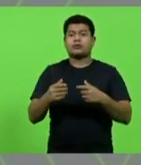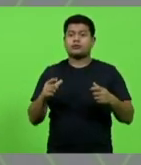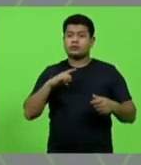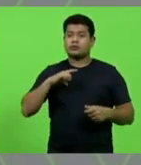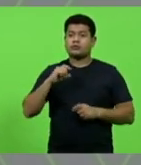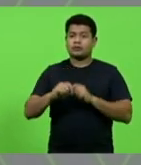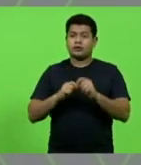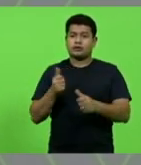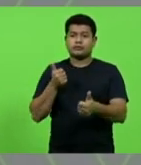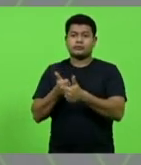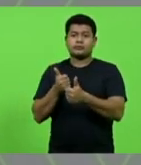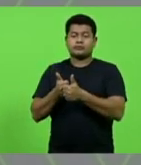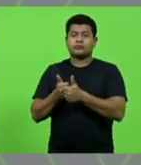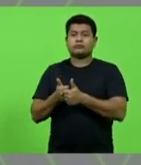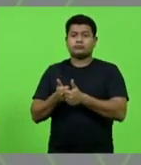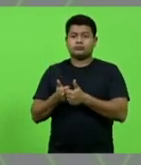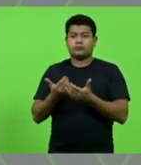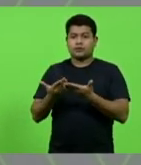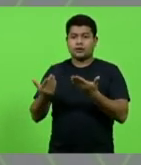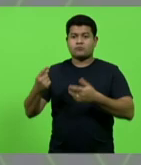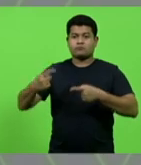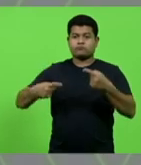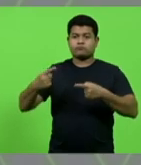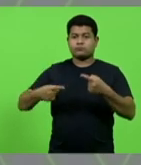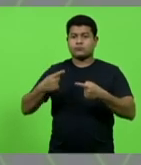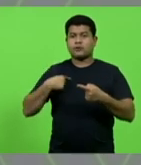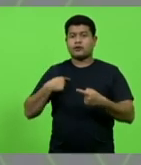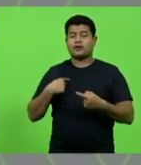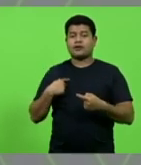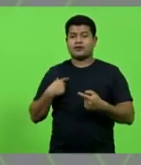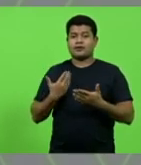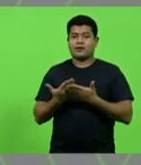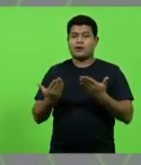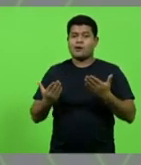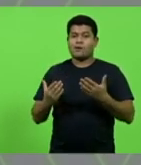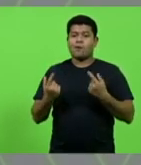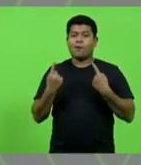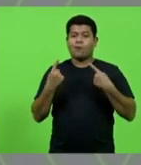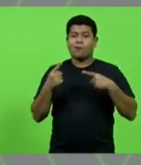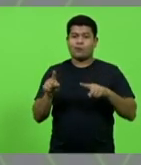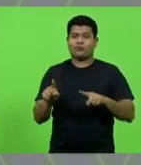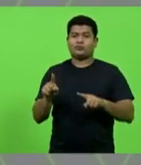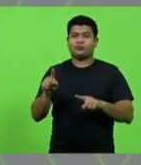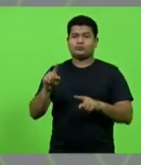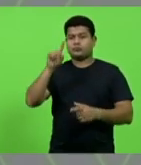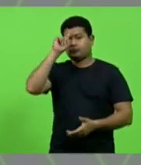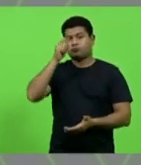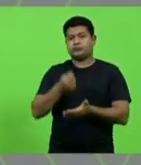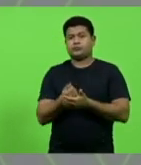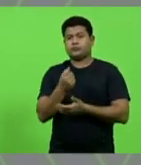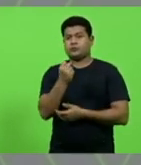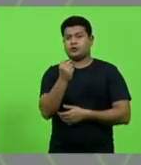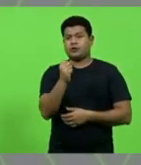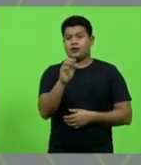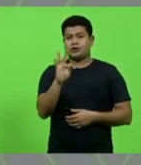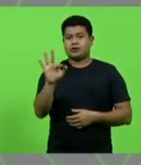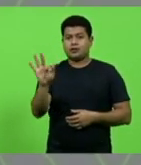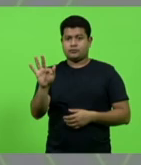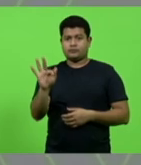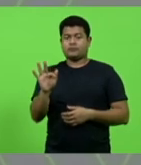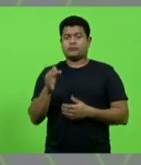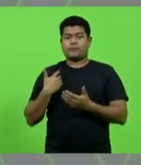tribunais, e por violar expressamente essa decisão do STF, recente decisão, né, tomada em recurso com repercussão